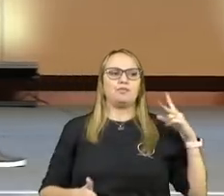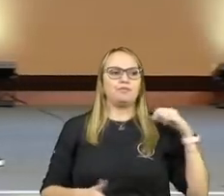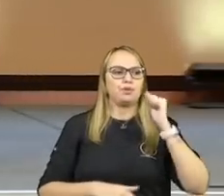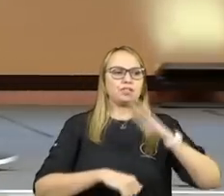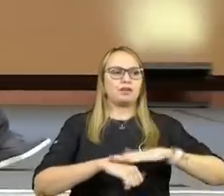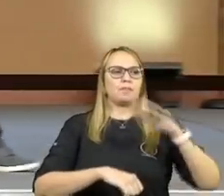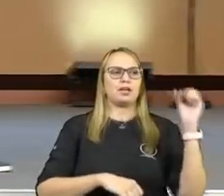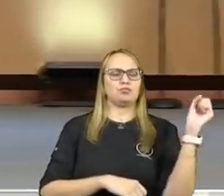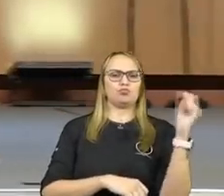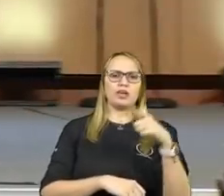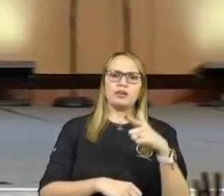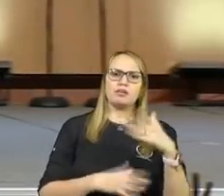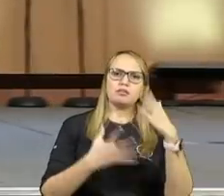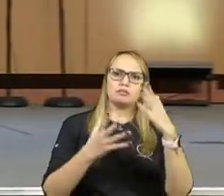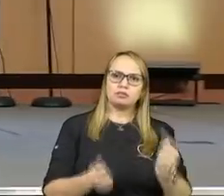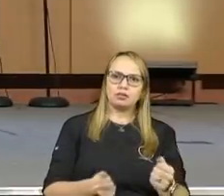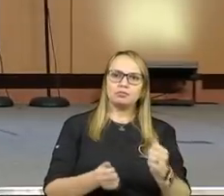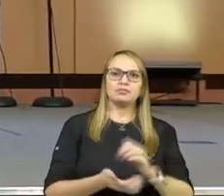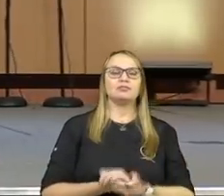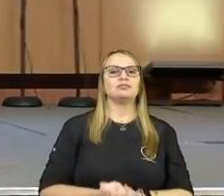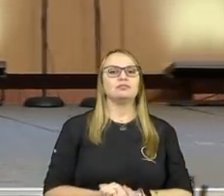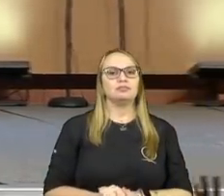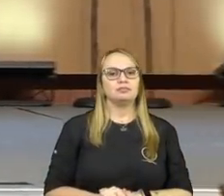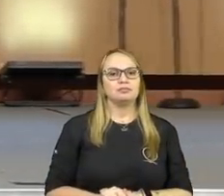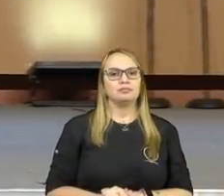irmão. Recebe isso daí.